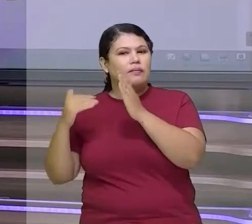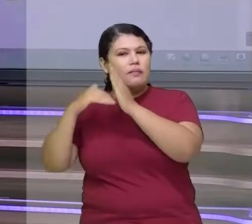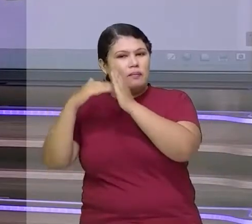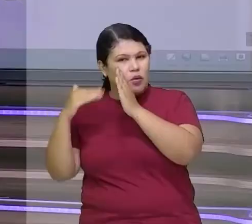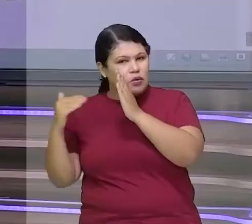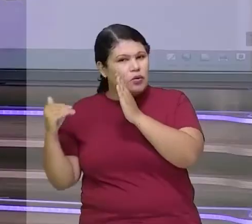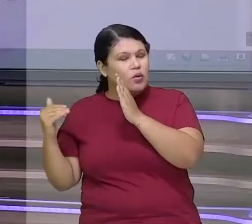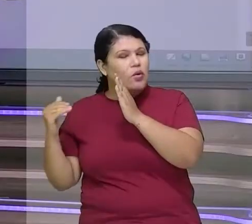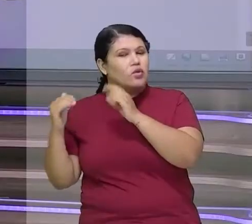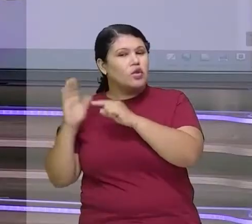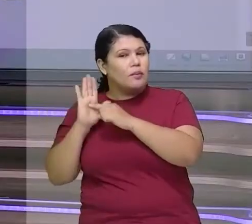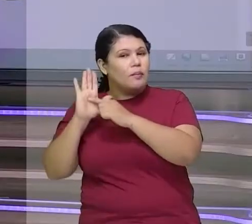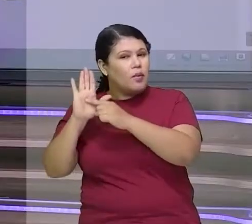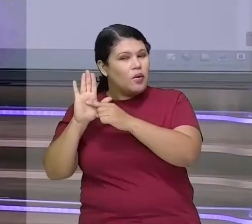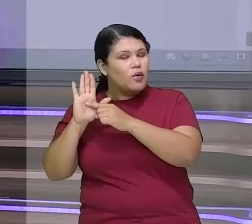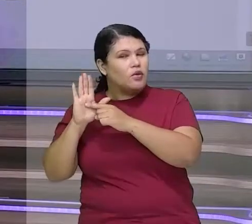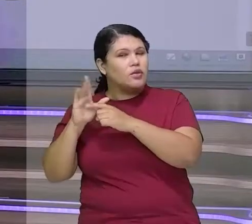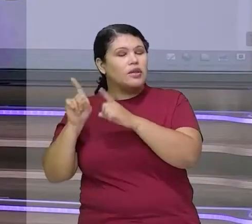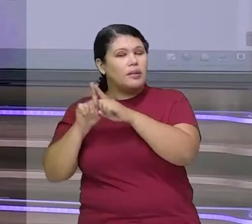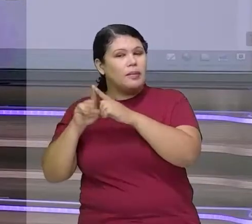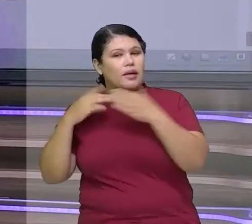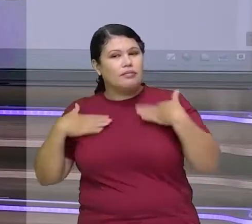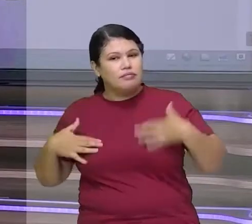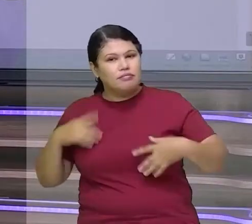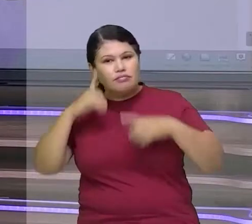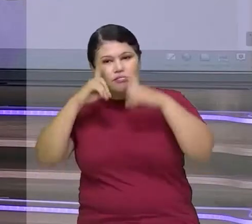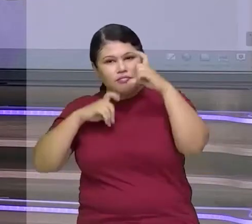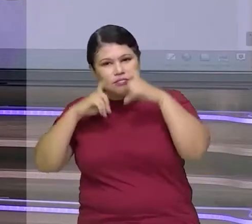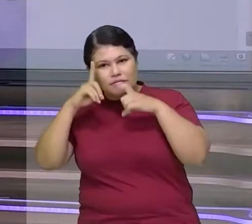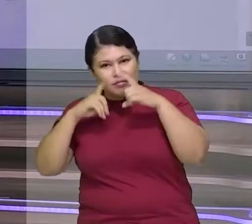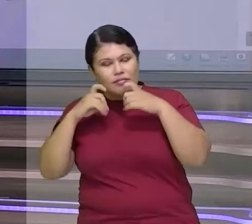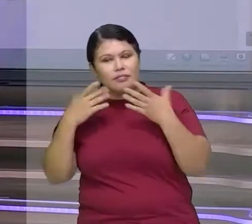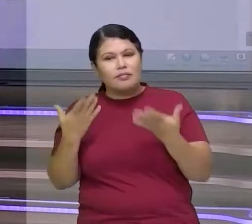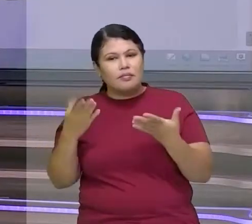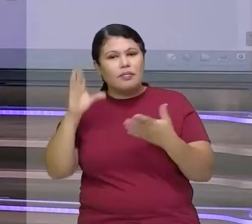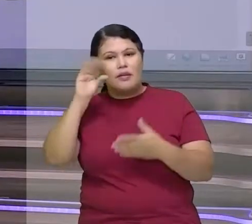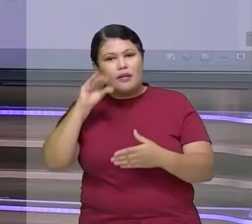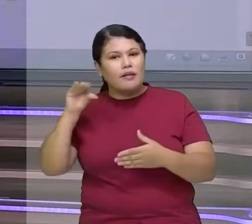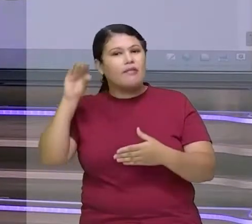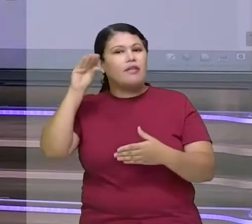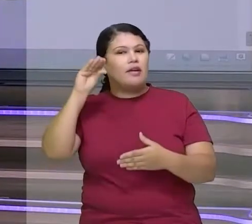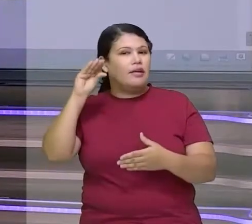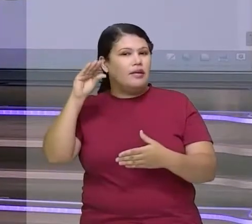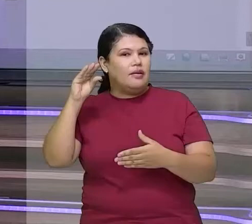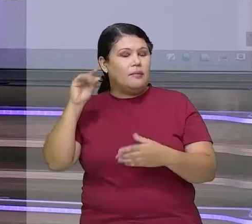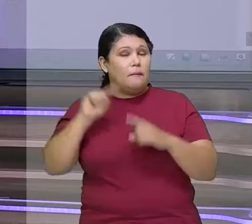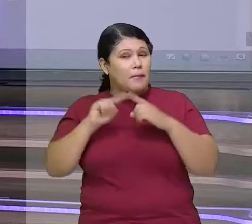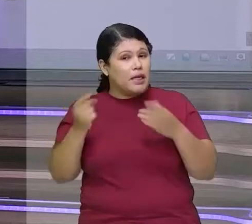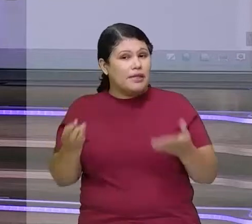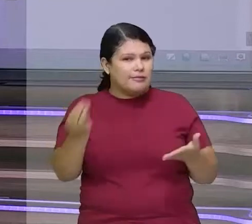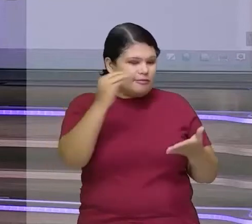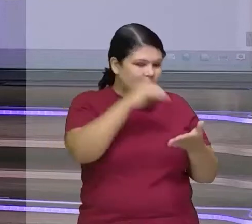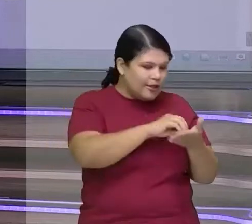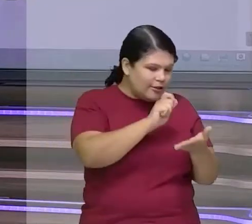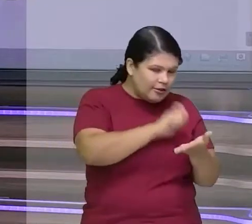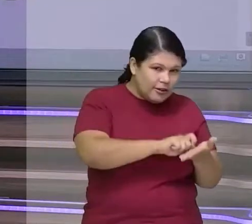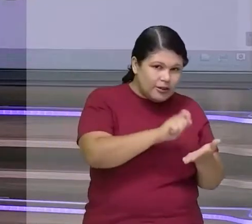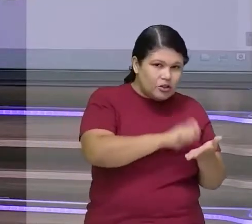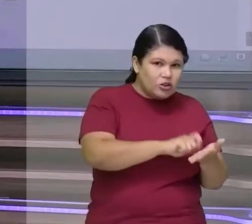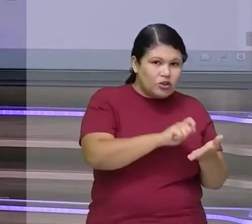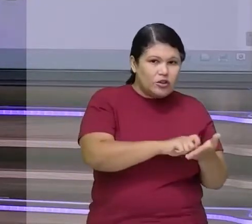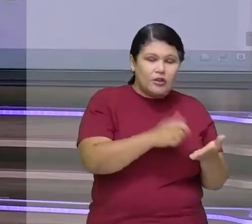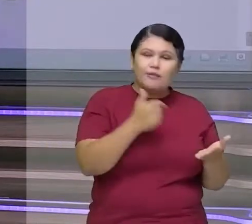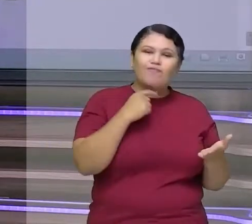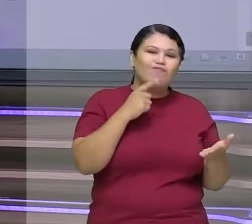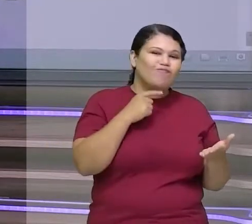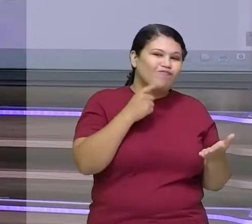da voz. Usamos também as expressões, no caso, físicas. Já na escrita a gente precisa